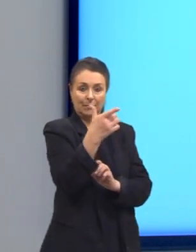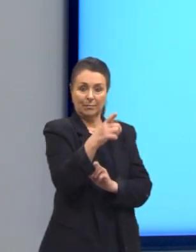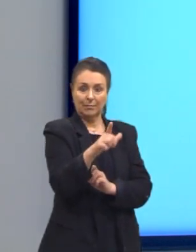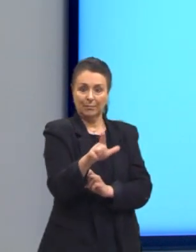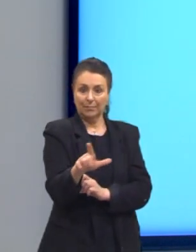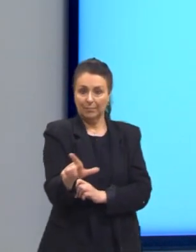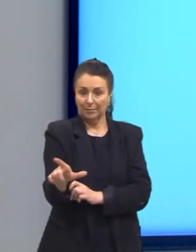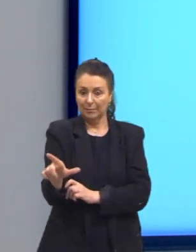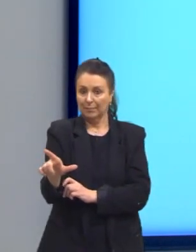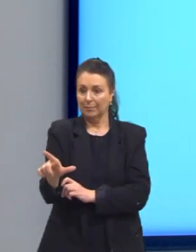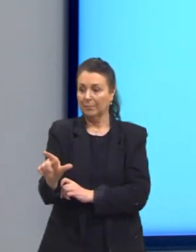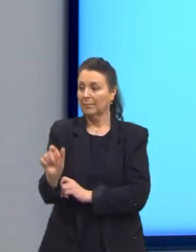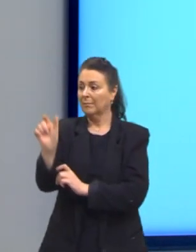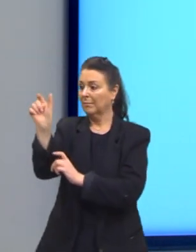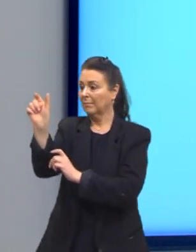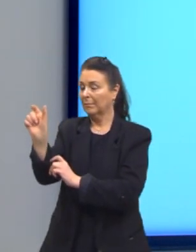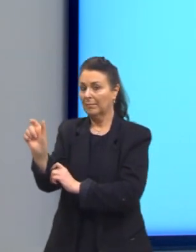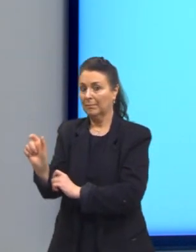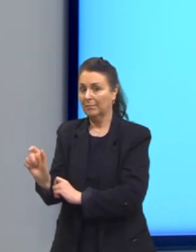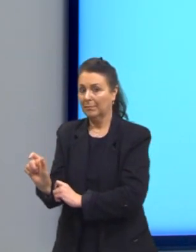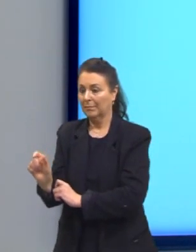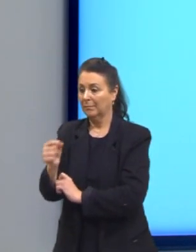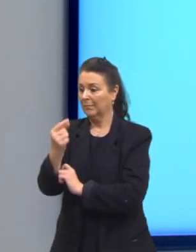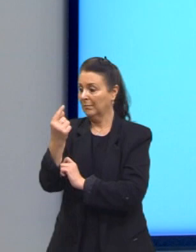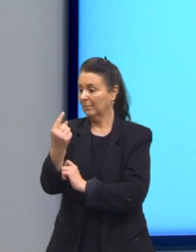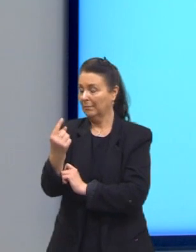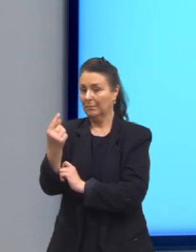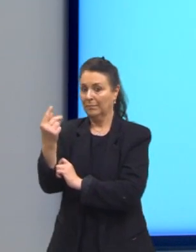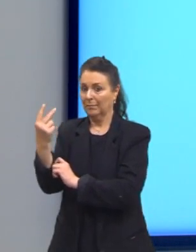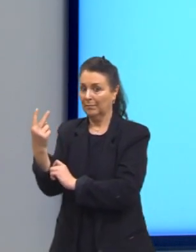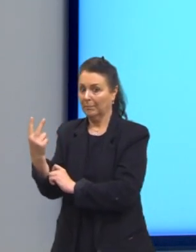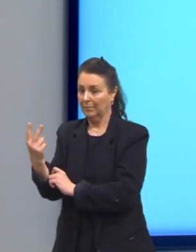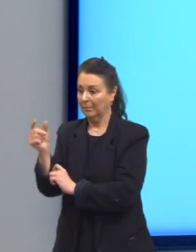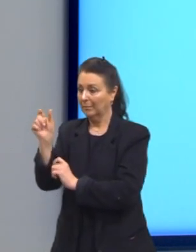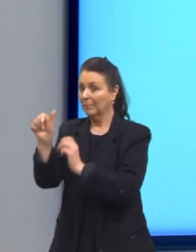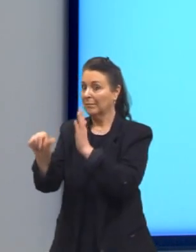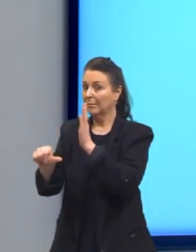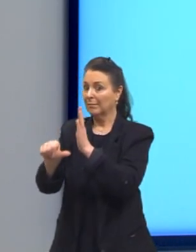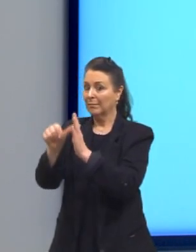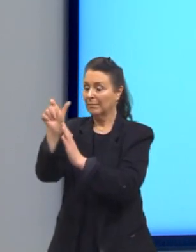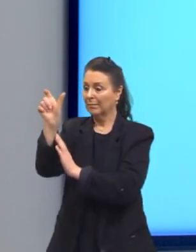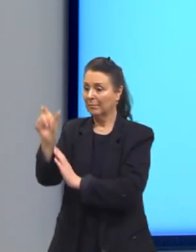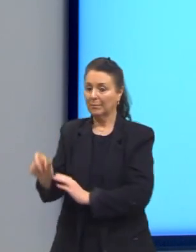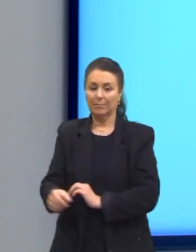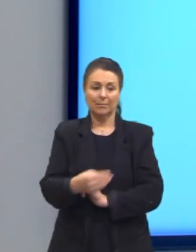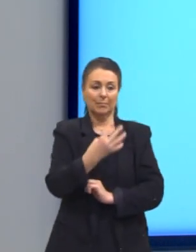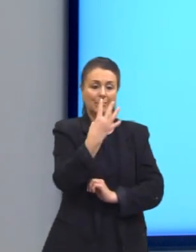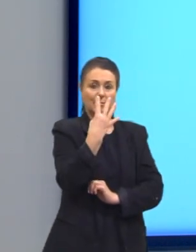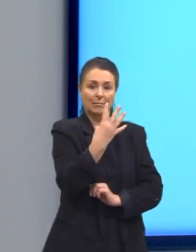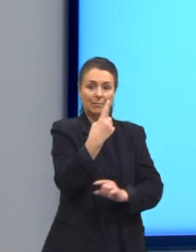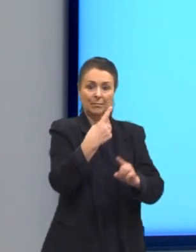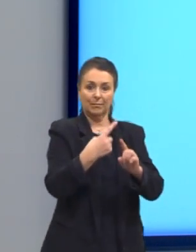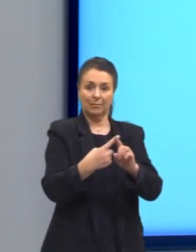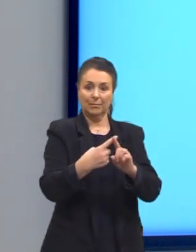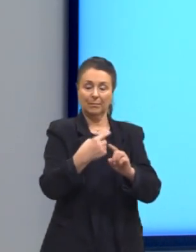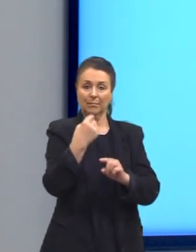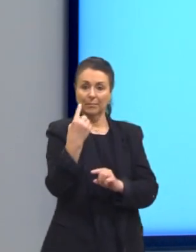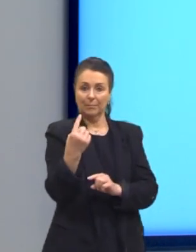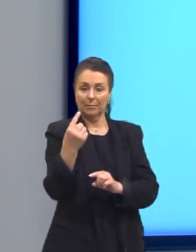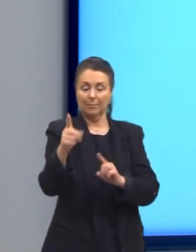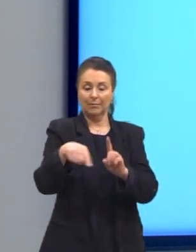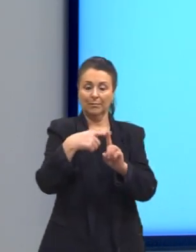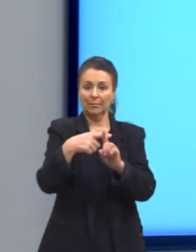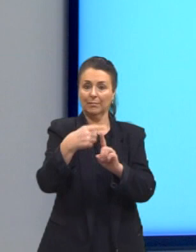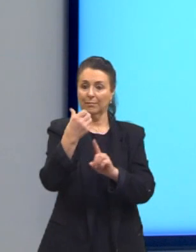né A primeira coluna de B com os elementos 1 e 2 então teríamos quatro vezes um mais 6